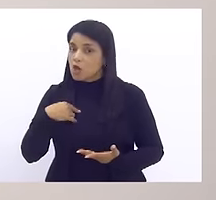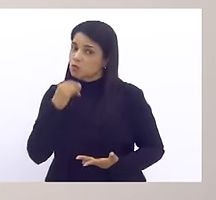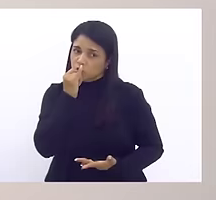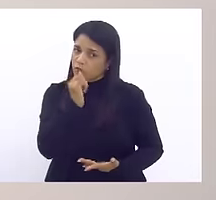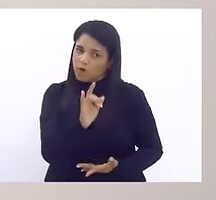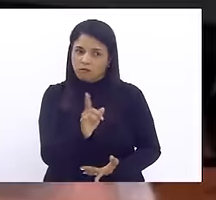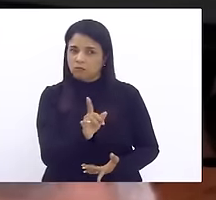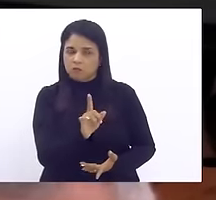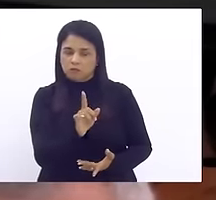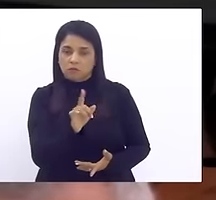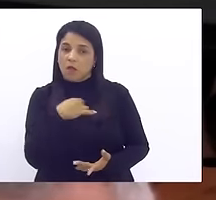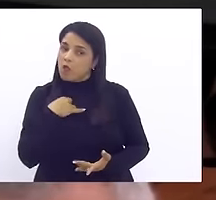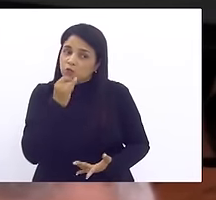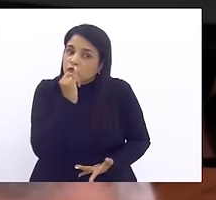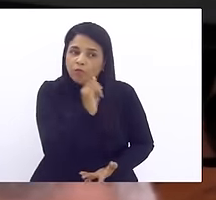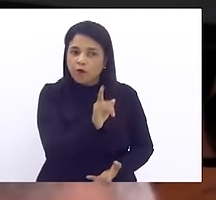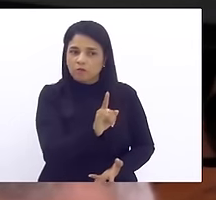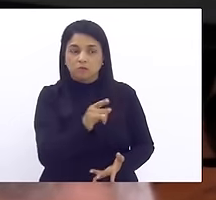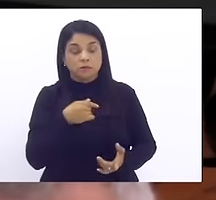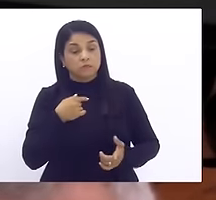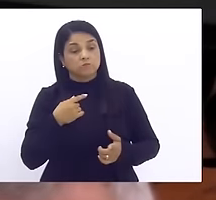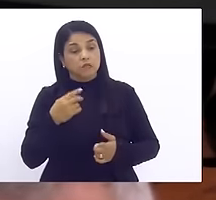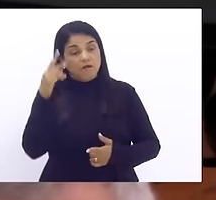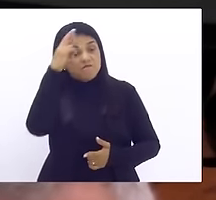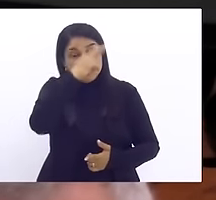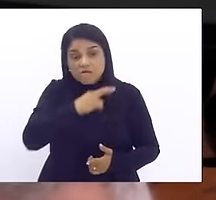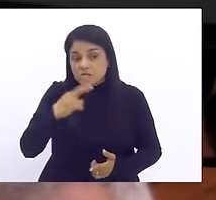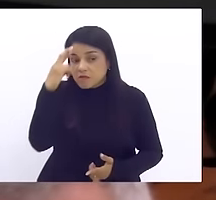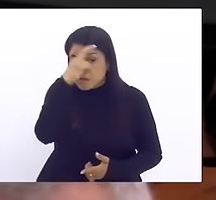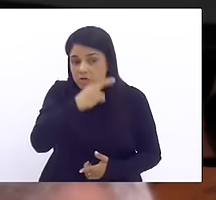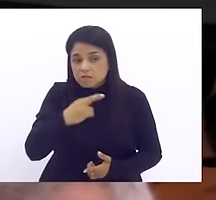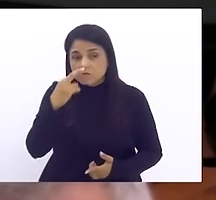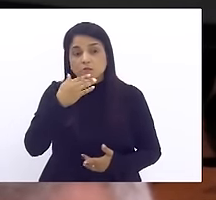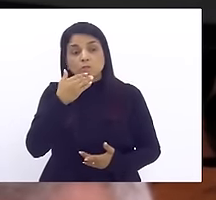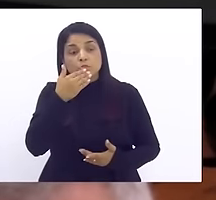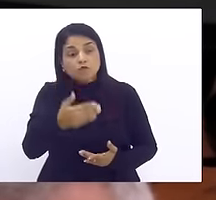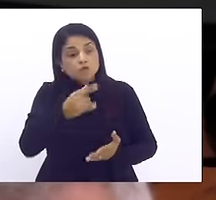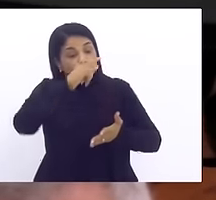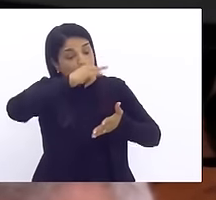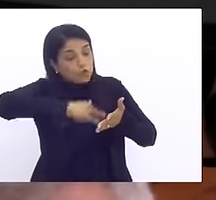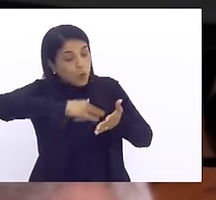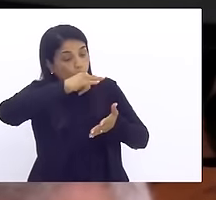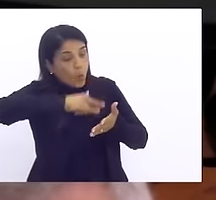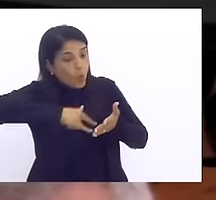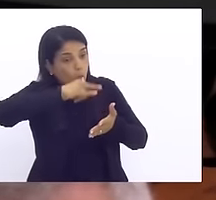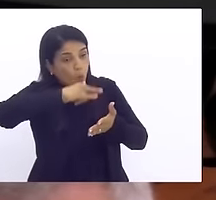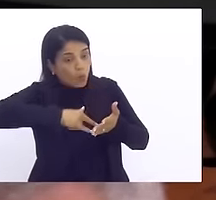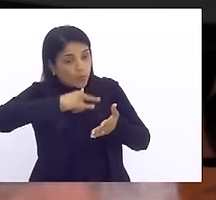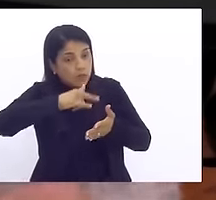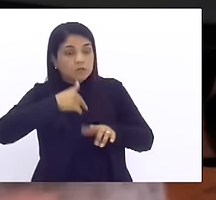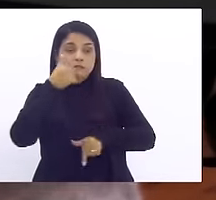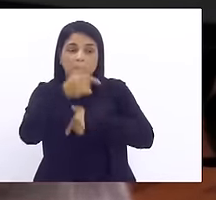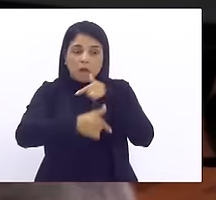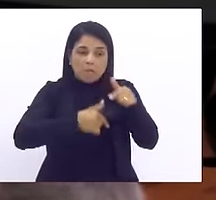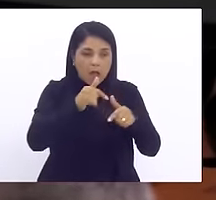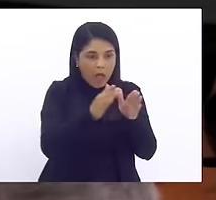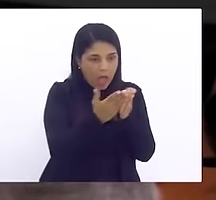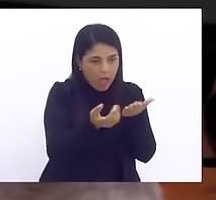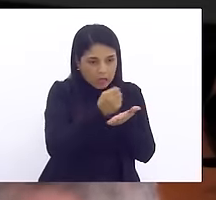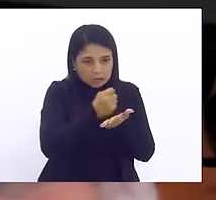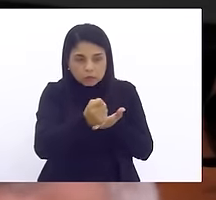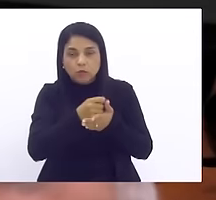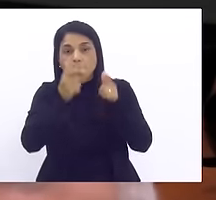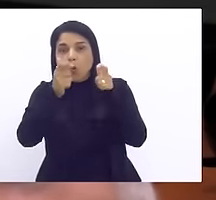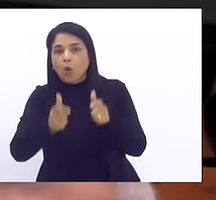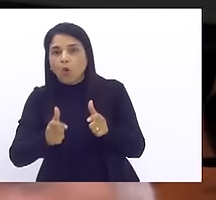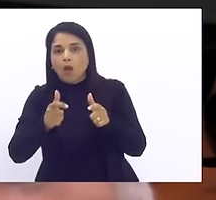estou dizendo que nas nas rotinas de fiscalização nós pedimos toda a documentação seja trabalhista seja do local